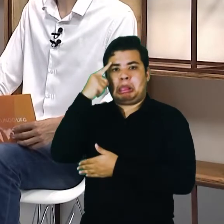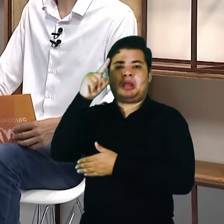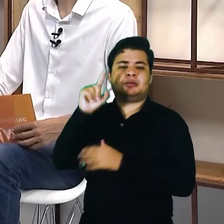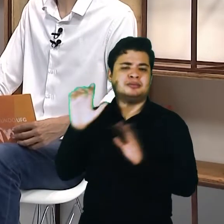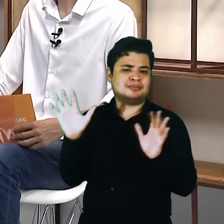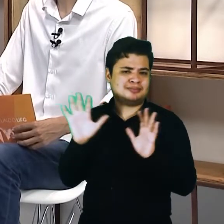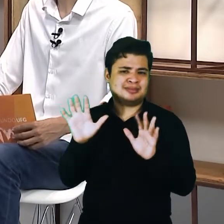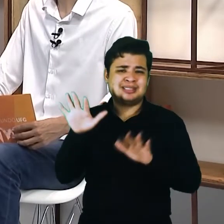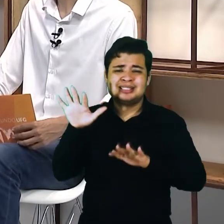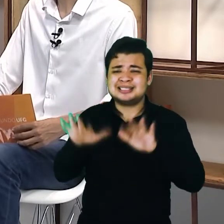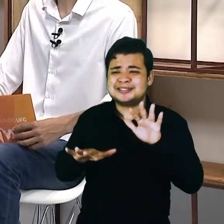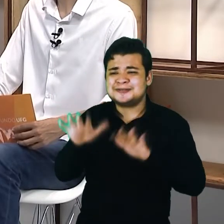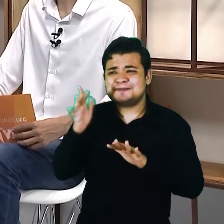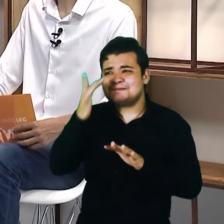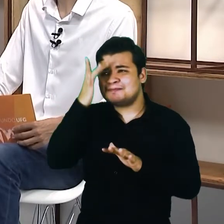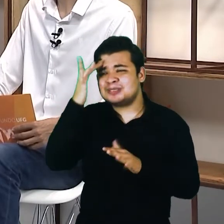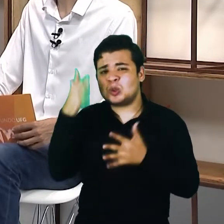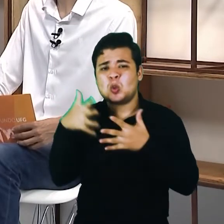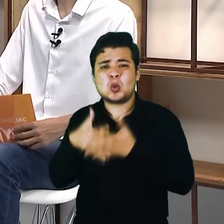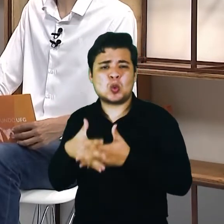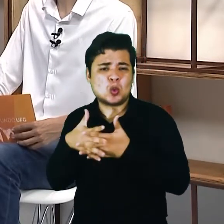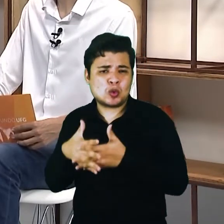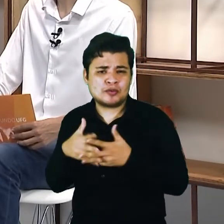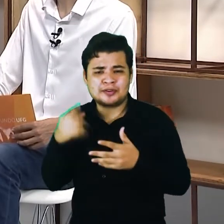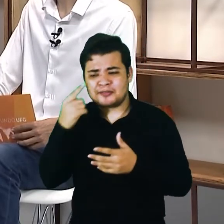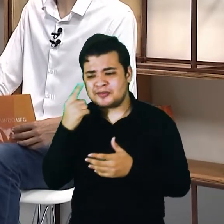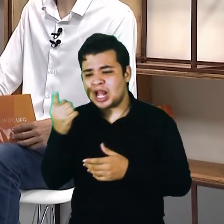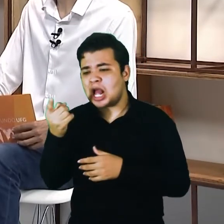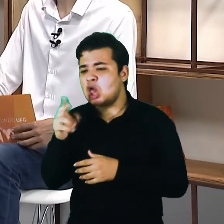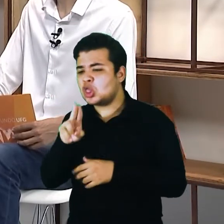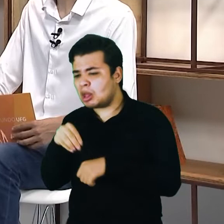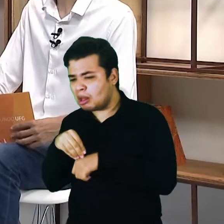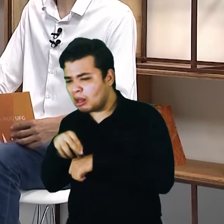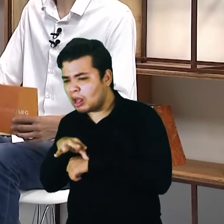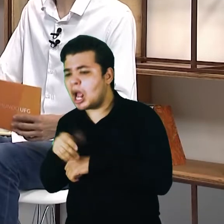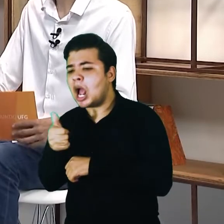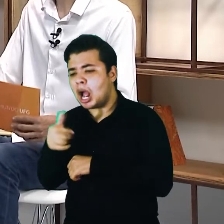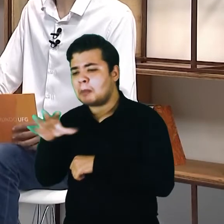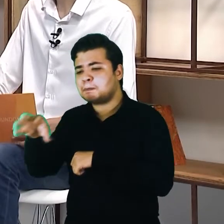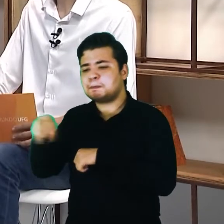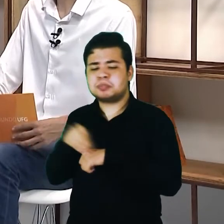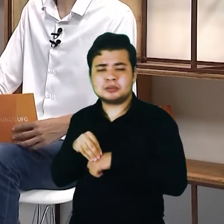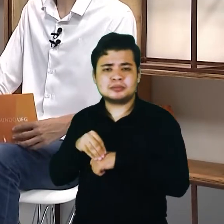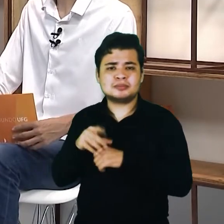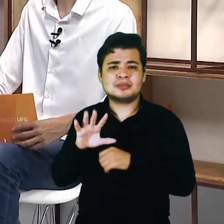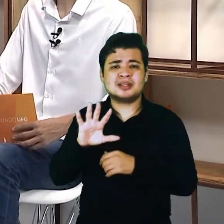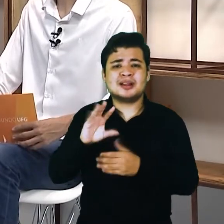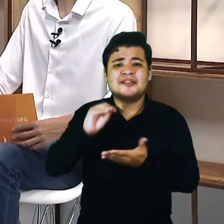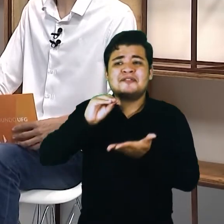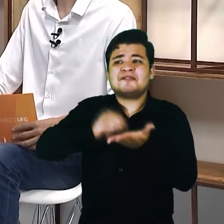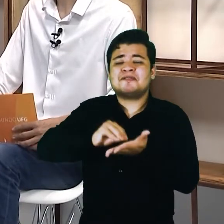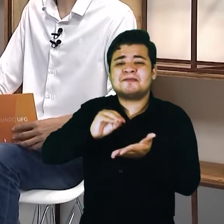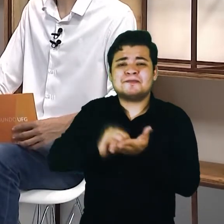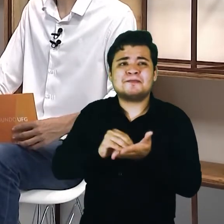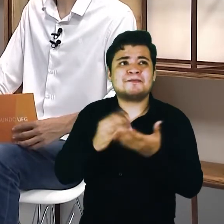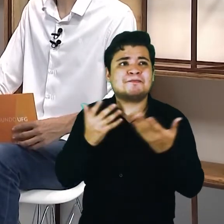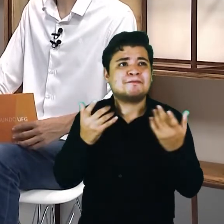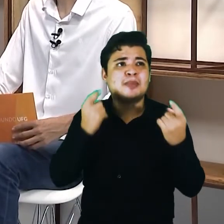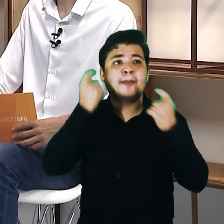vão lá e pegam um nome que está sugerido e não tem aquela